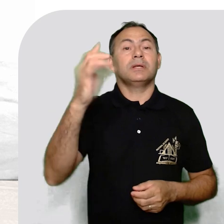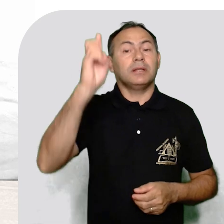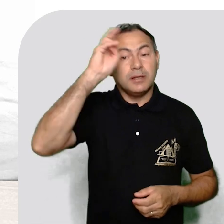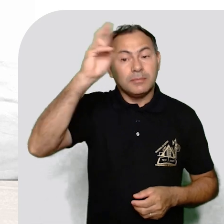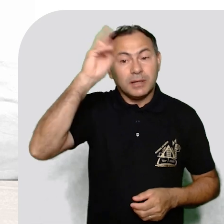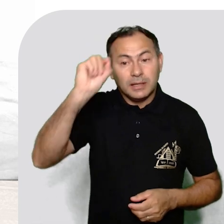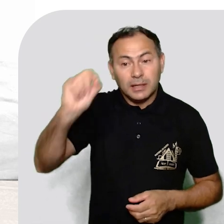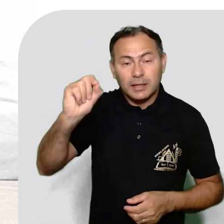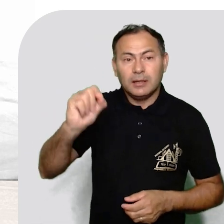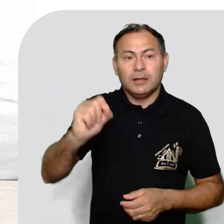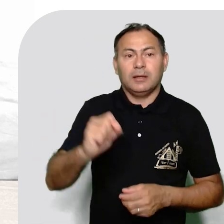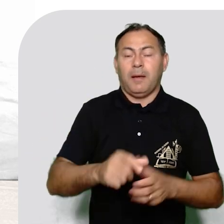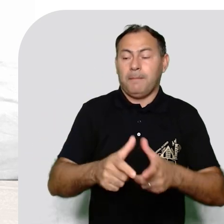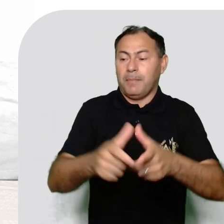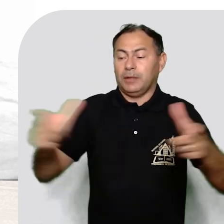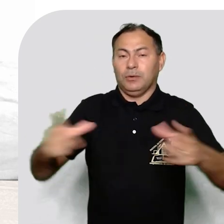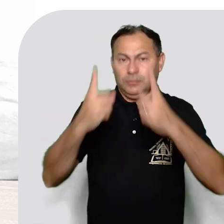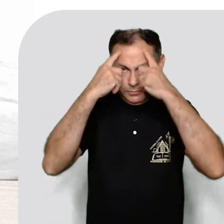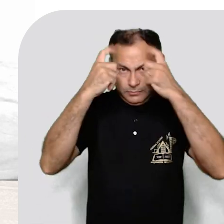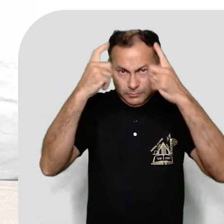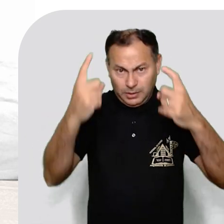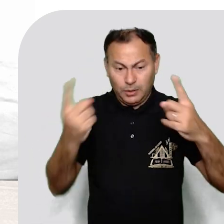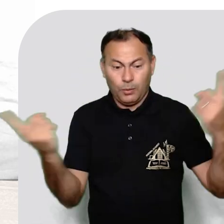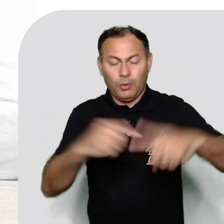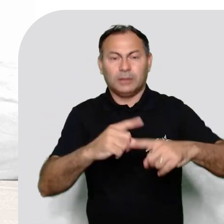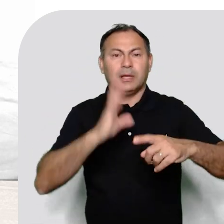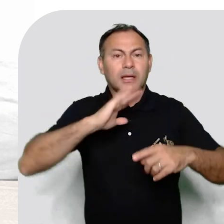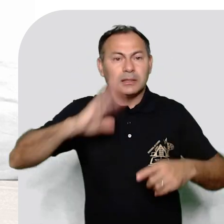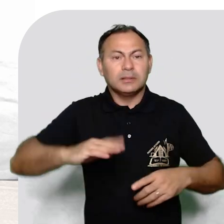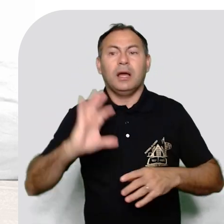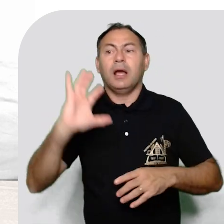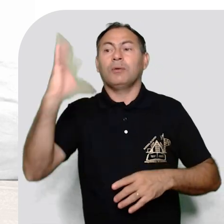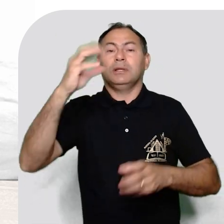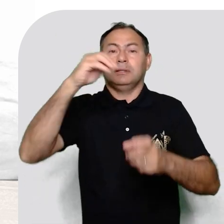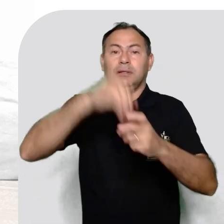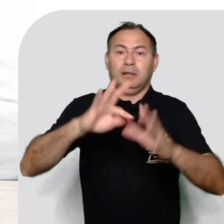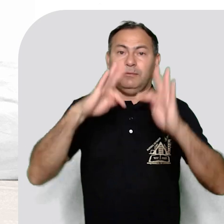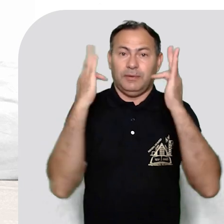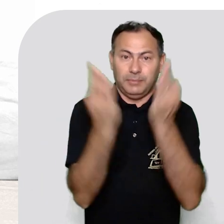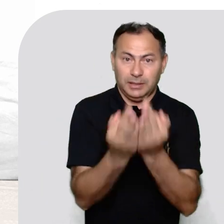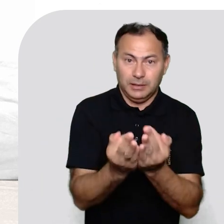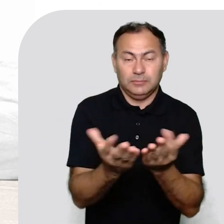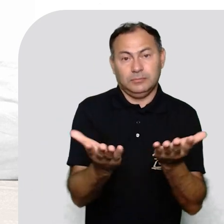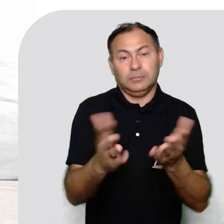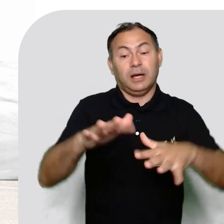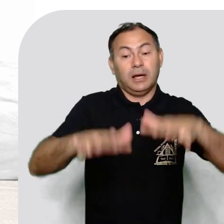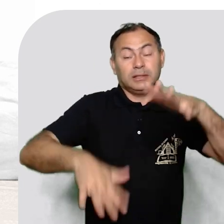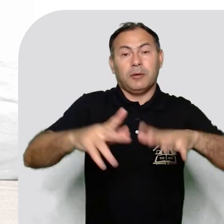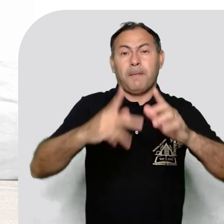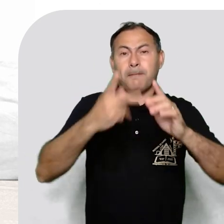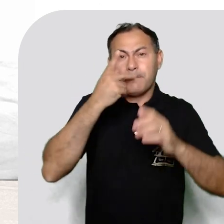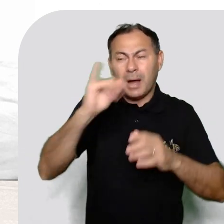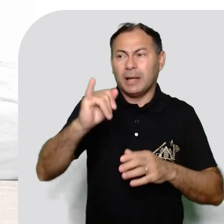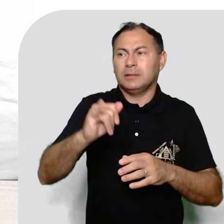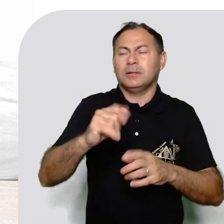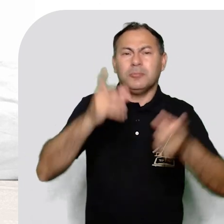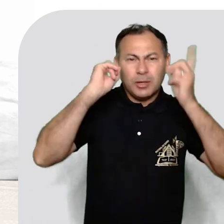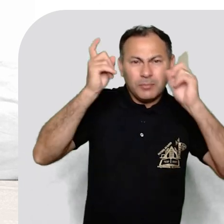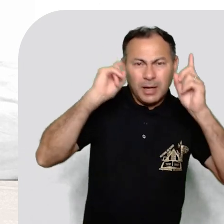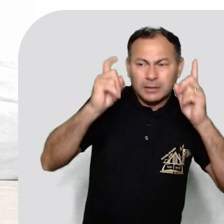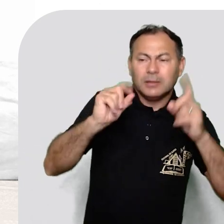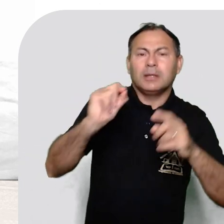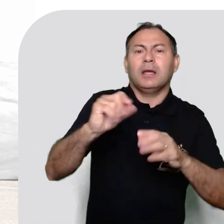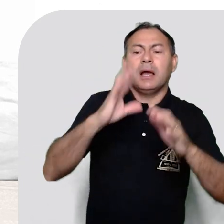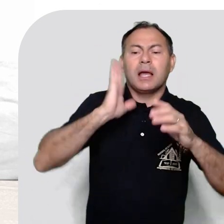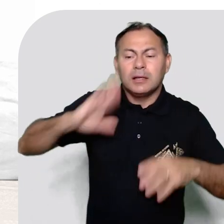lembrar que a maior parte da violência contra a criança ocorre nas famílias. E às vezes os pais estão muito preocupados